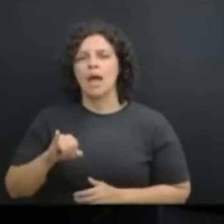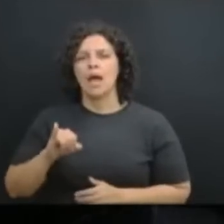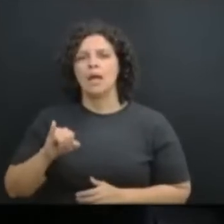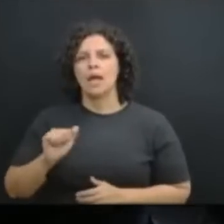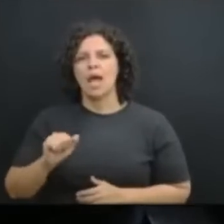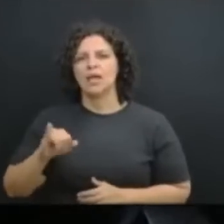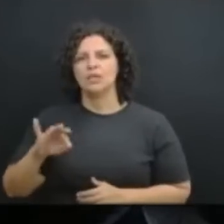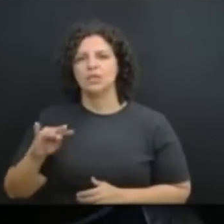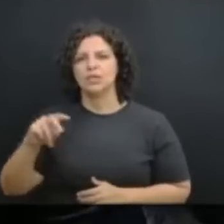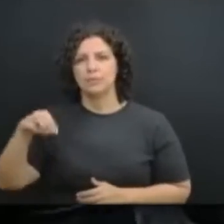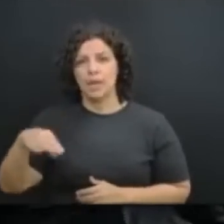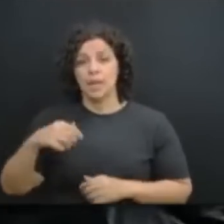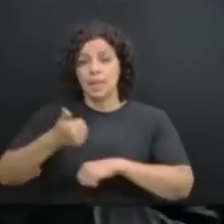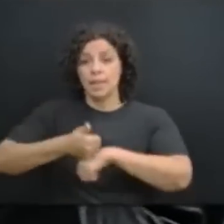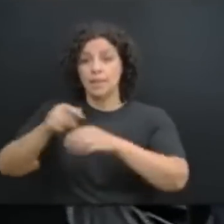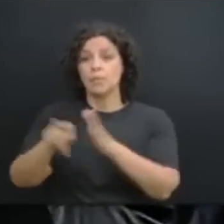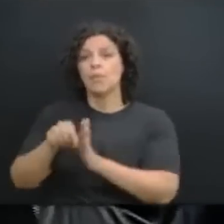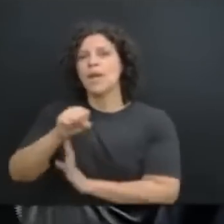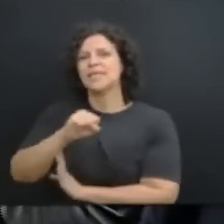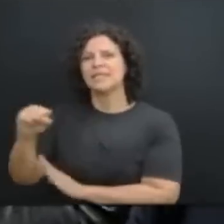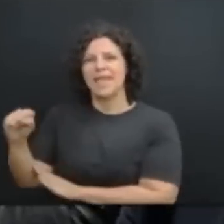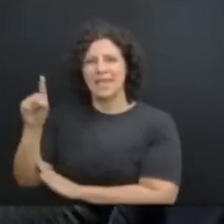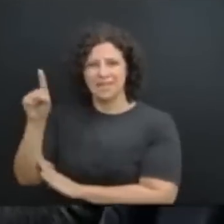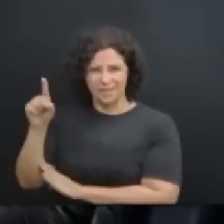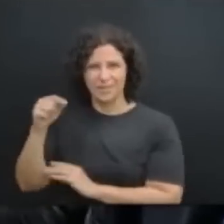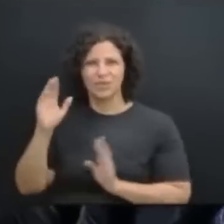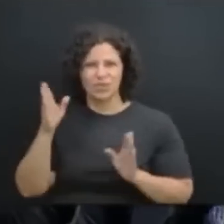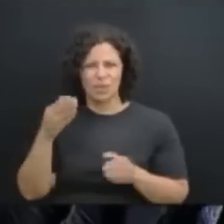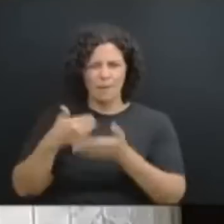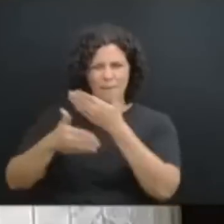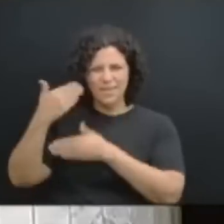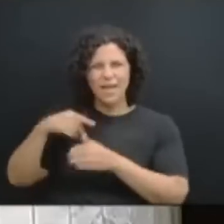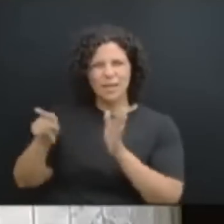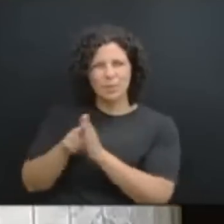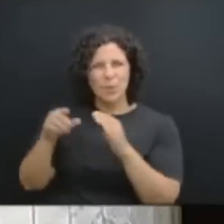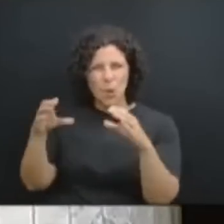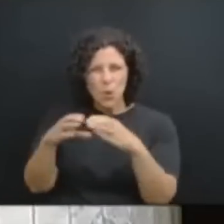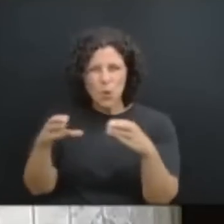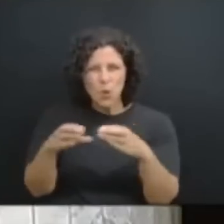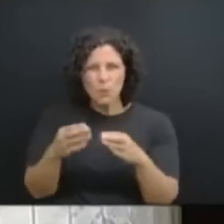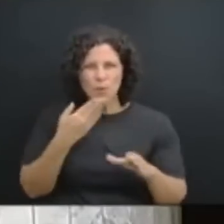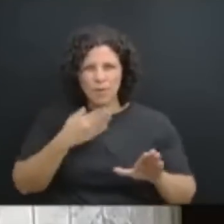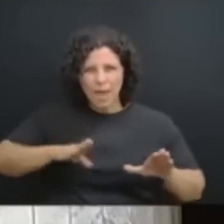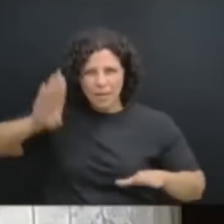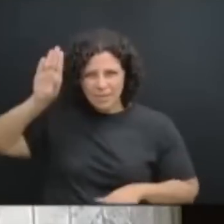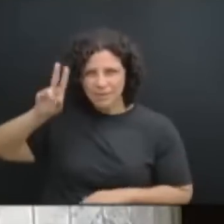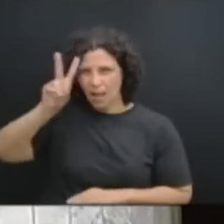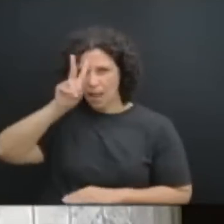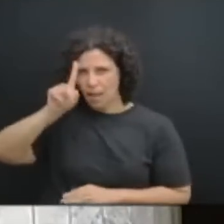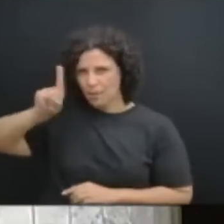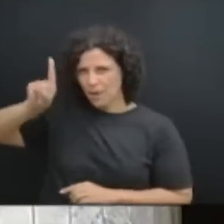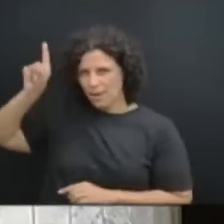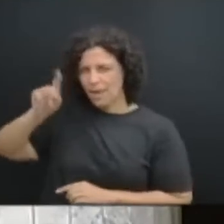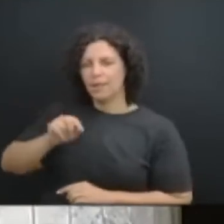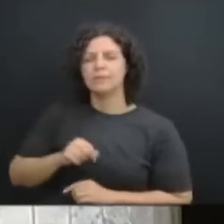o comandante da SS, das tropas nazistas,